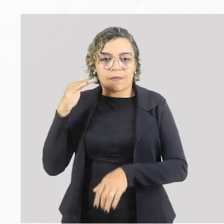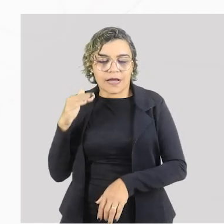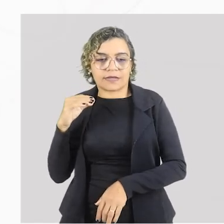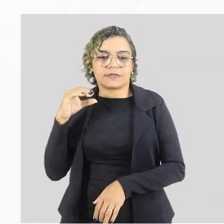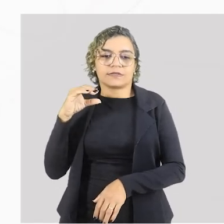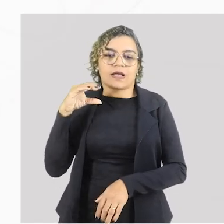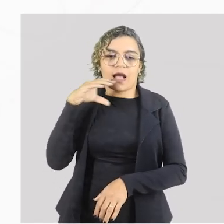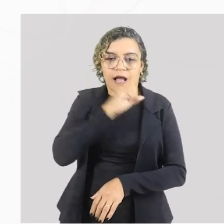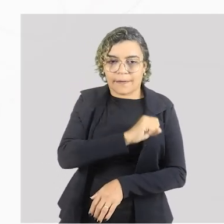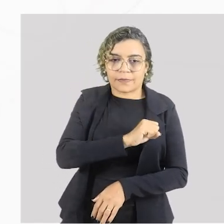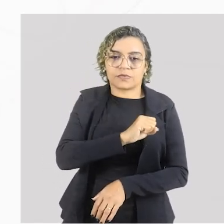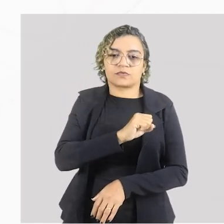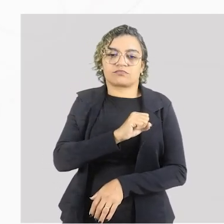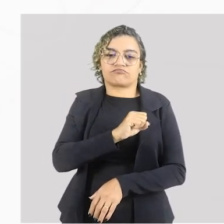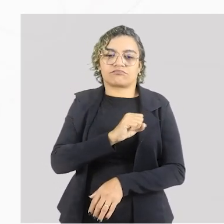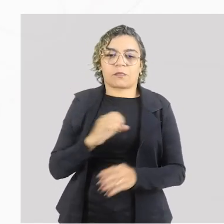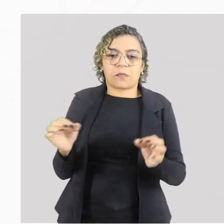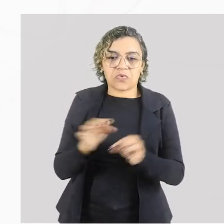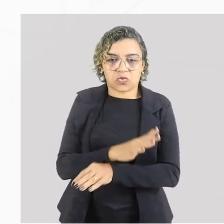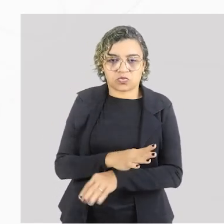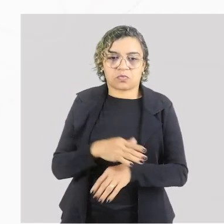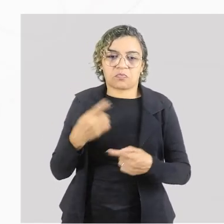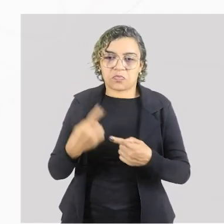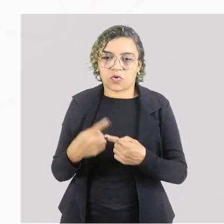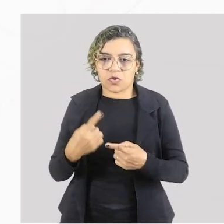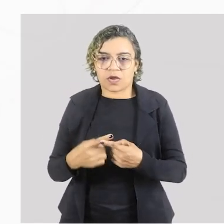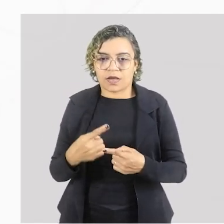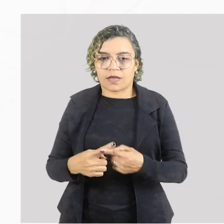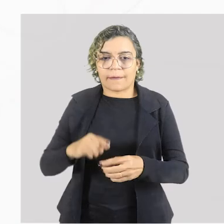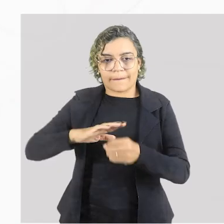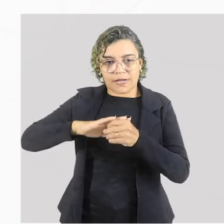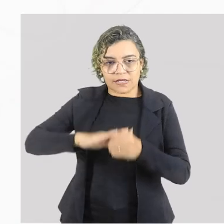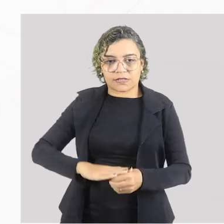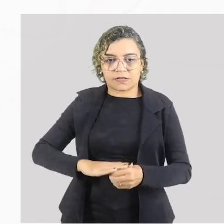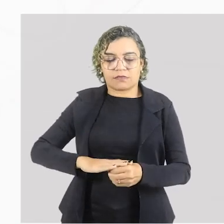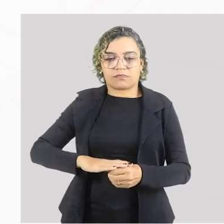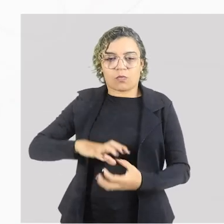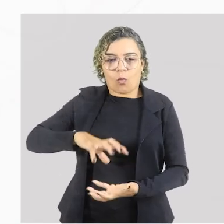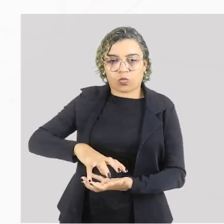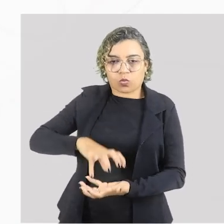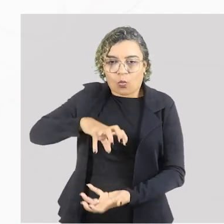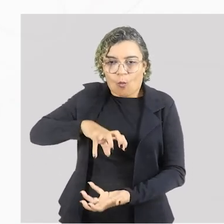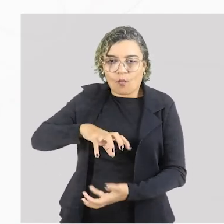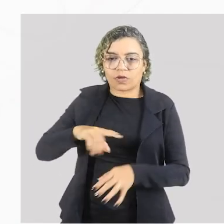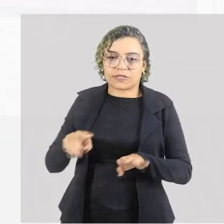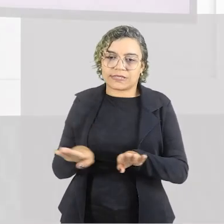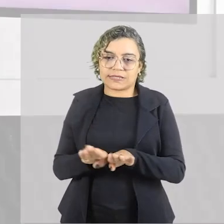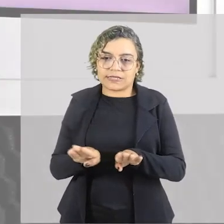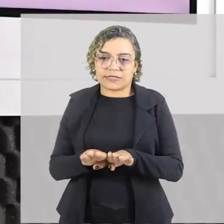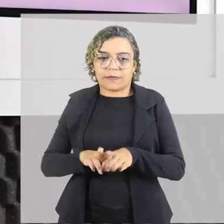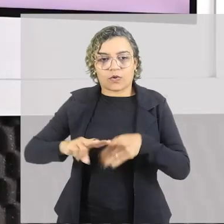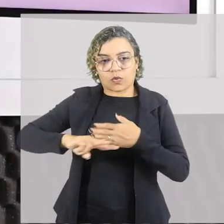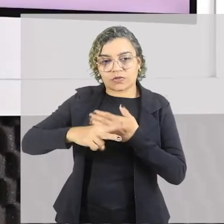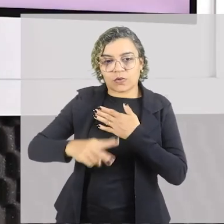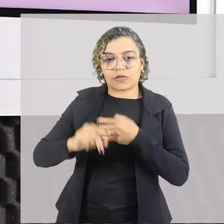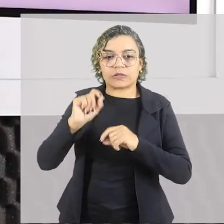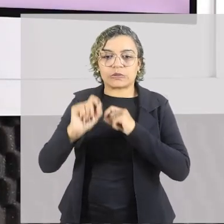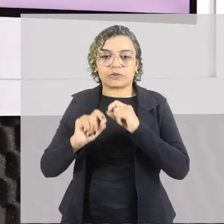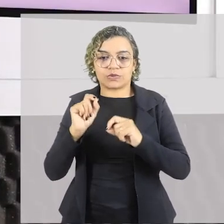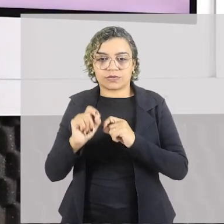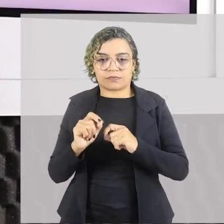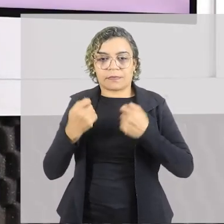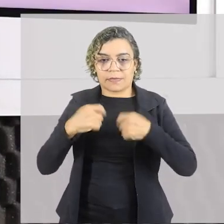pressão atmosférica. Em consequência desse fato, podemos afirmar que o tempo de cozimento do alimento,